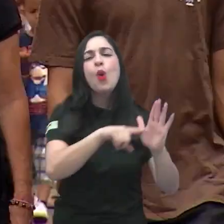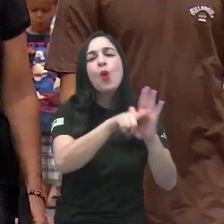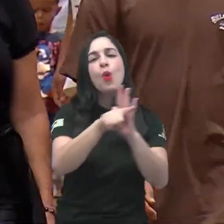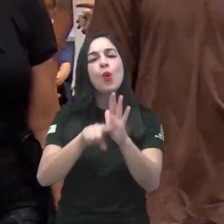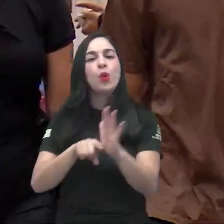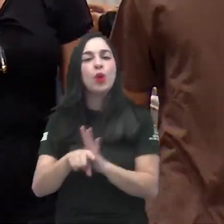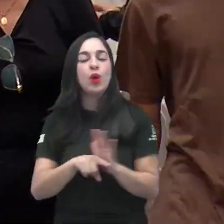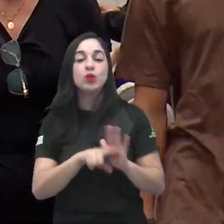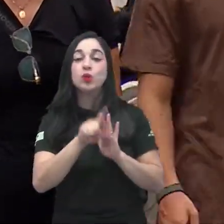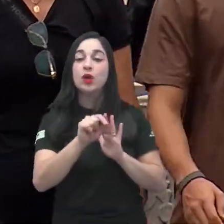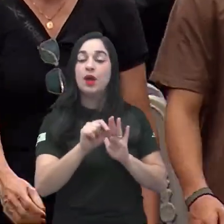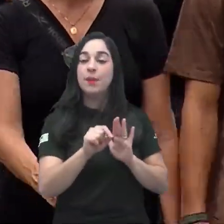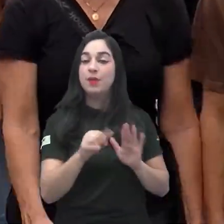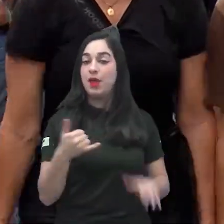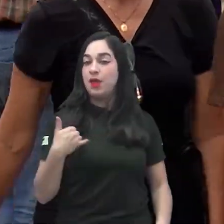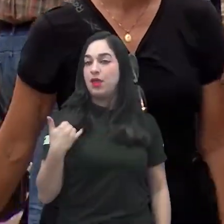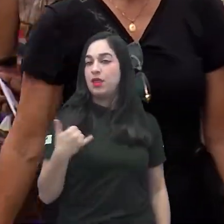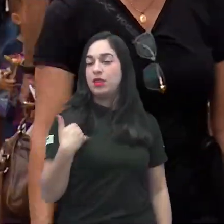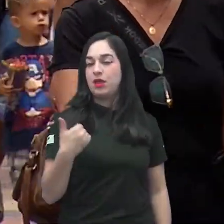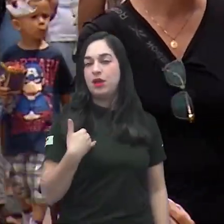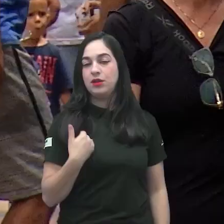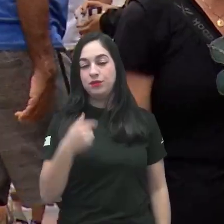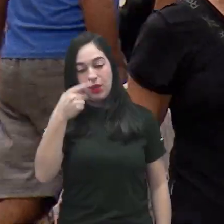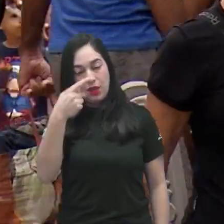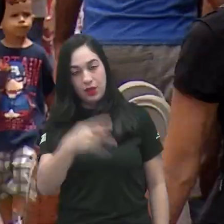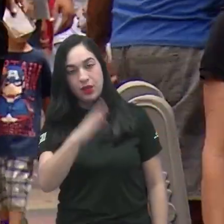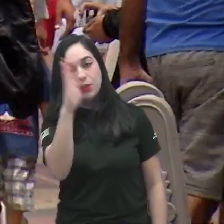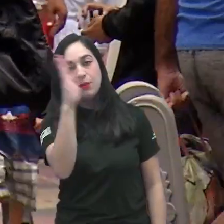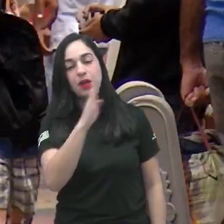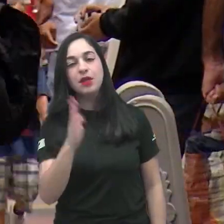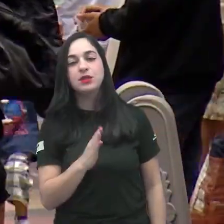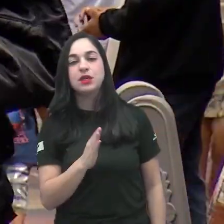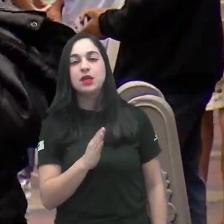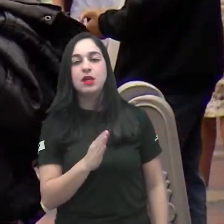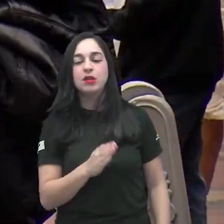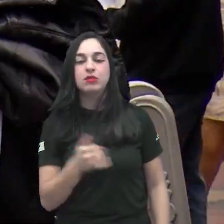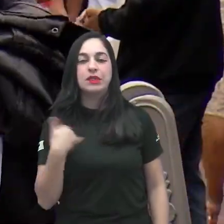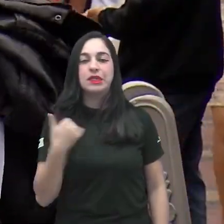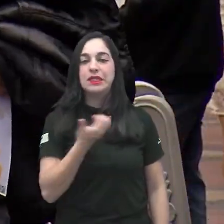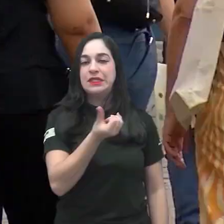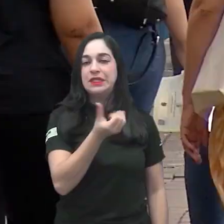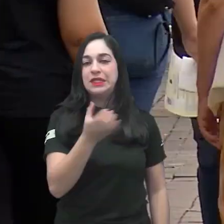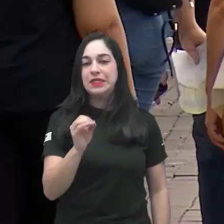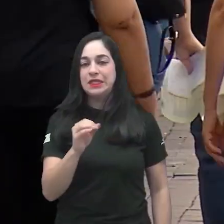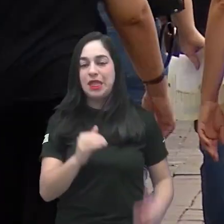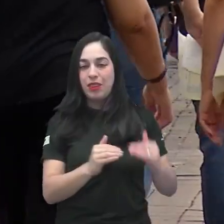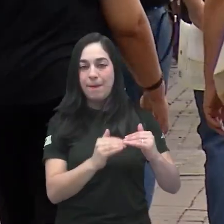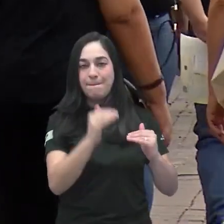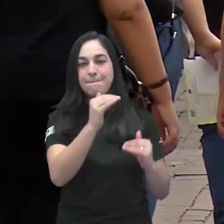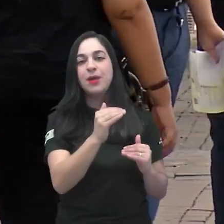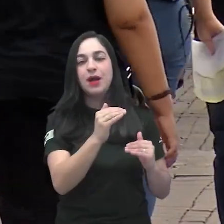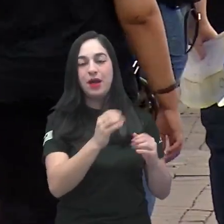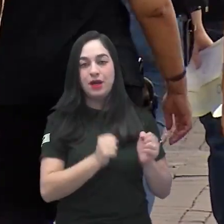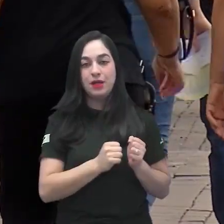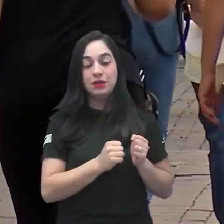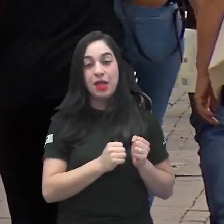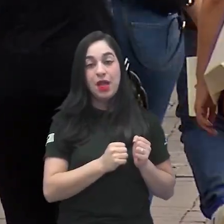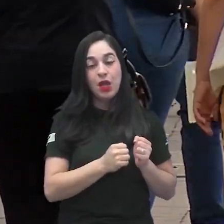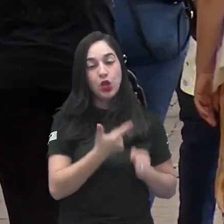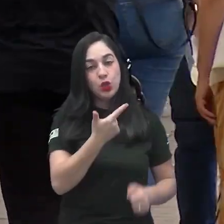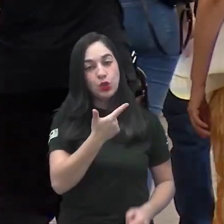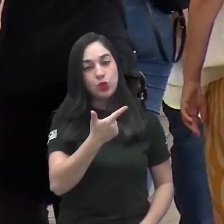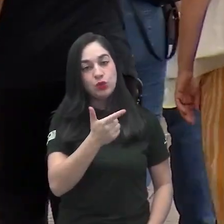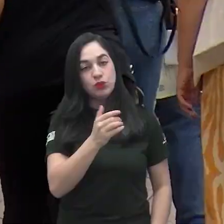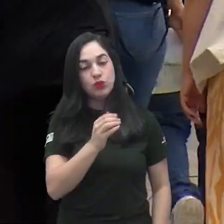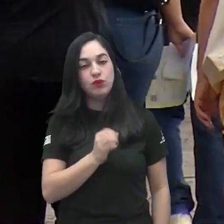análise importante está nas faixas etárias do eleitorado. No Brasil, a participação dos maiores de 60 anos subiu de